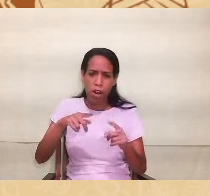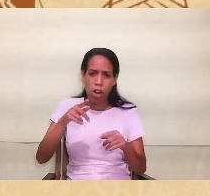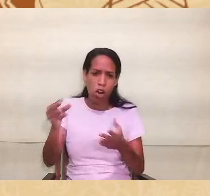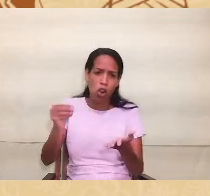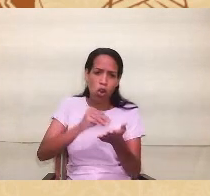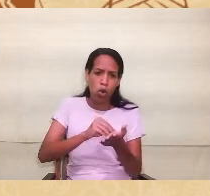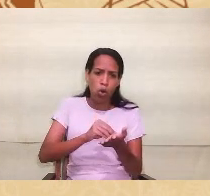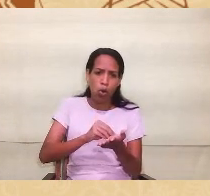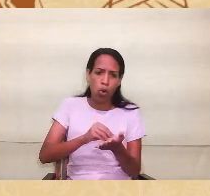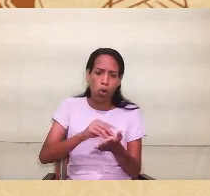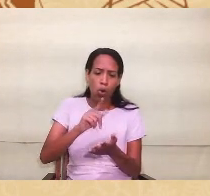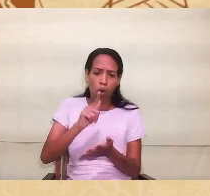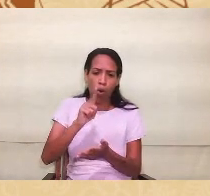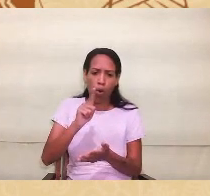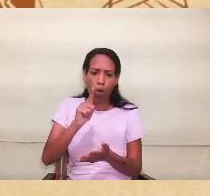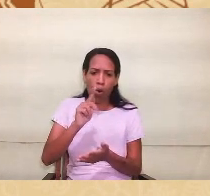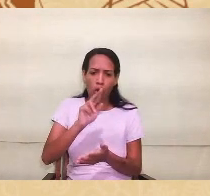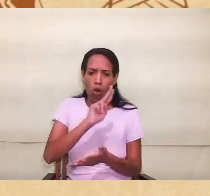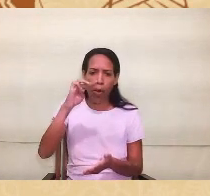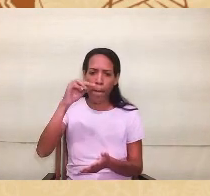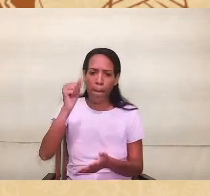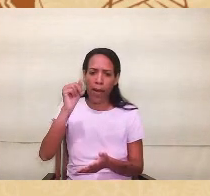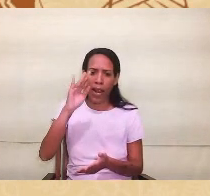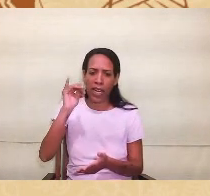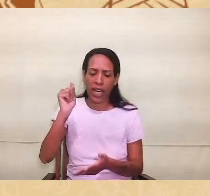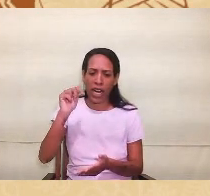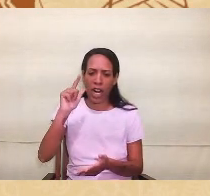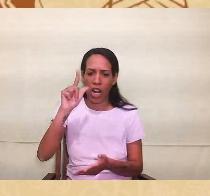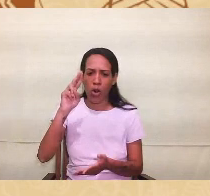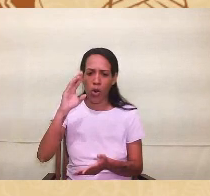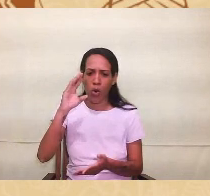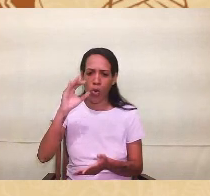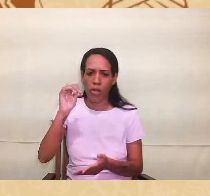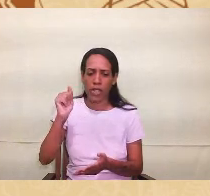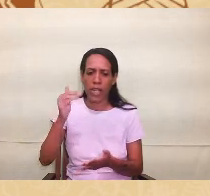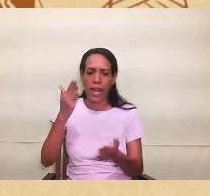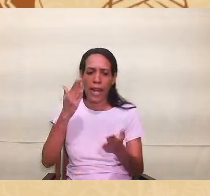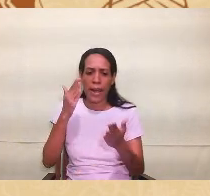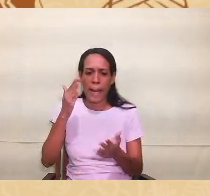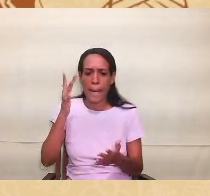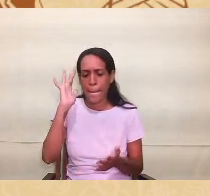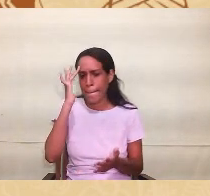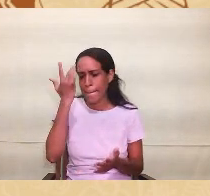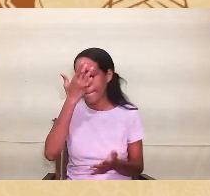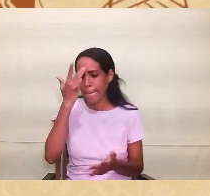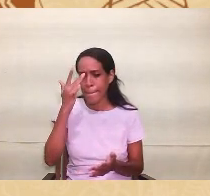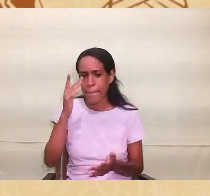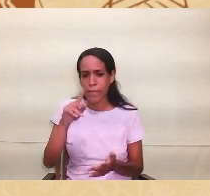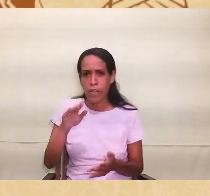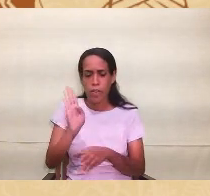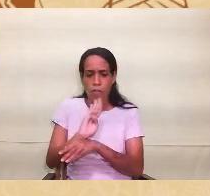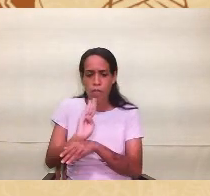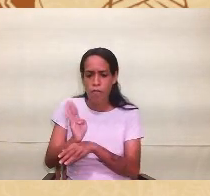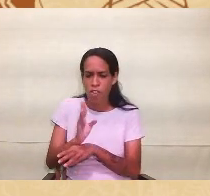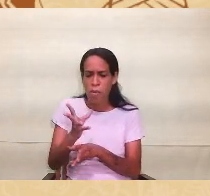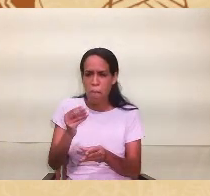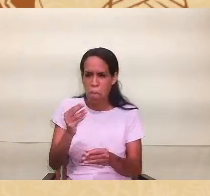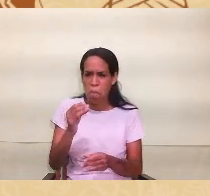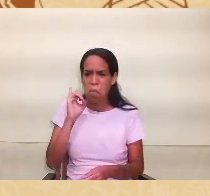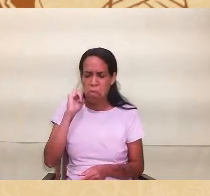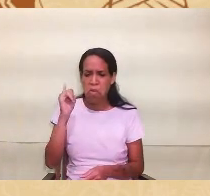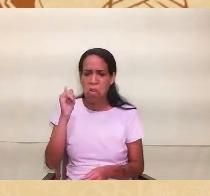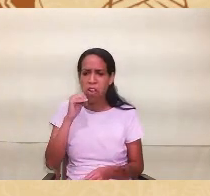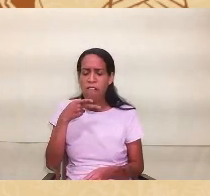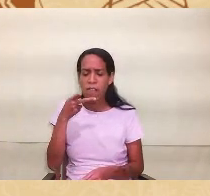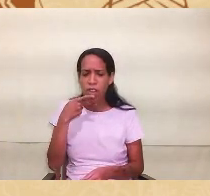no Google o nome dela, Maria Lúcia, psicanalistas, vão encontrar um dos vídeos que eu acho muito interessante, que ela